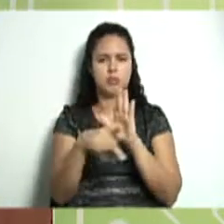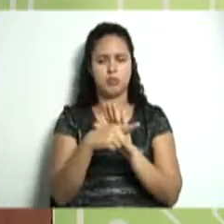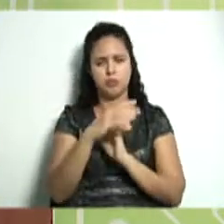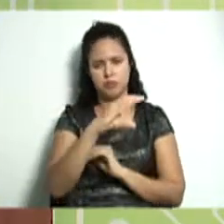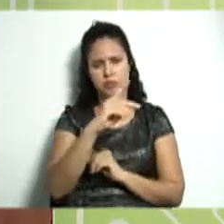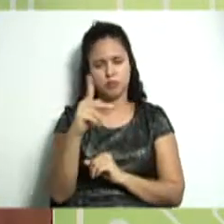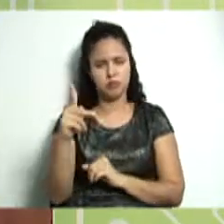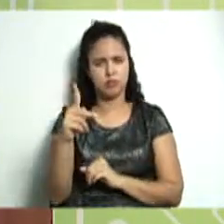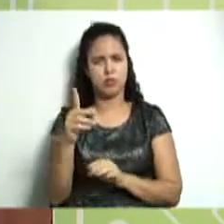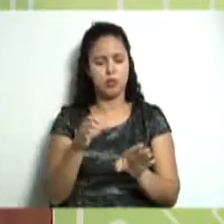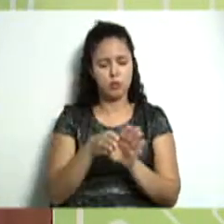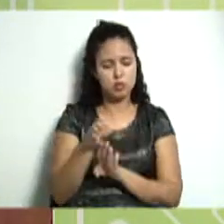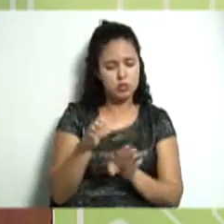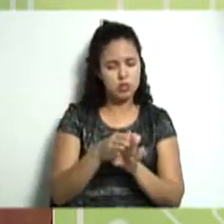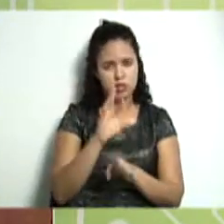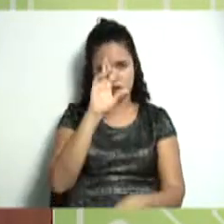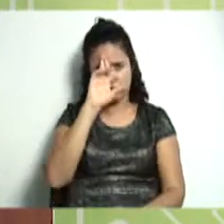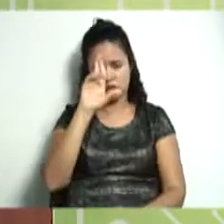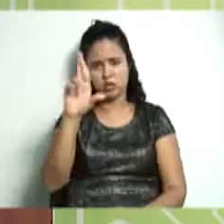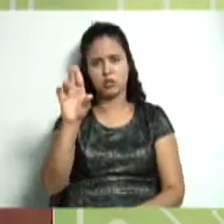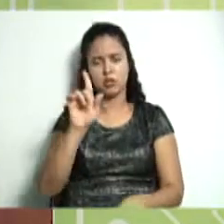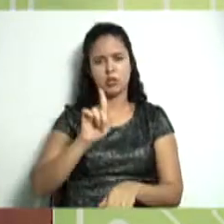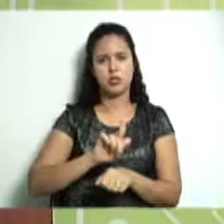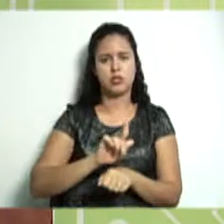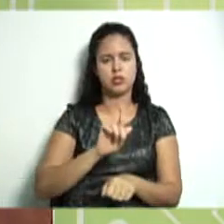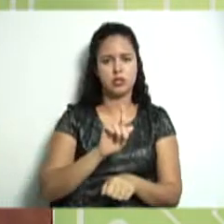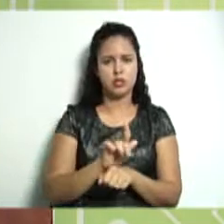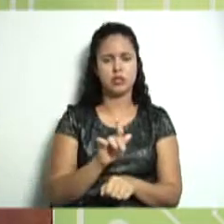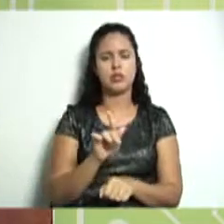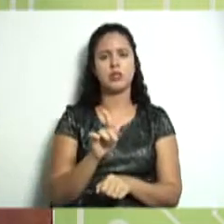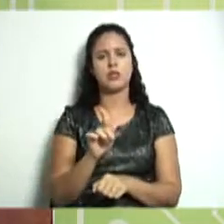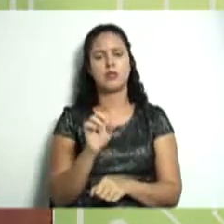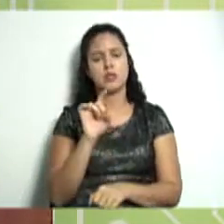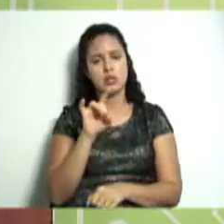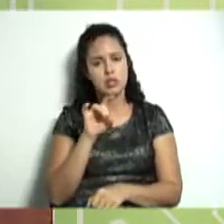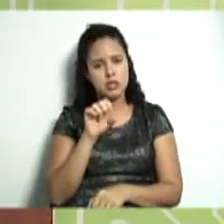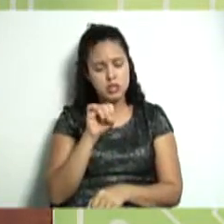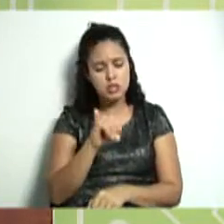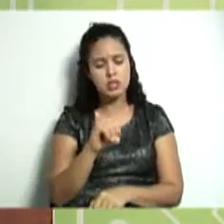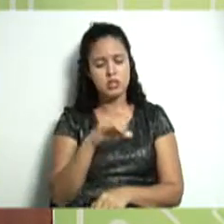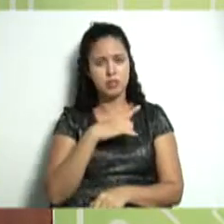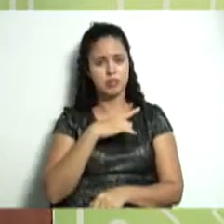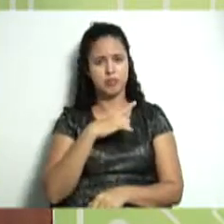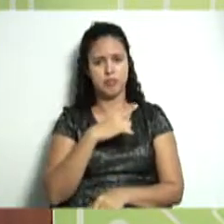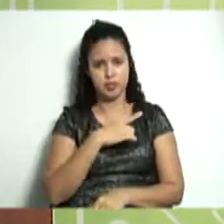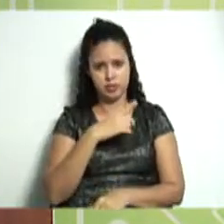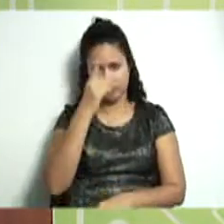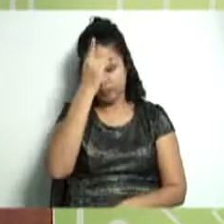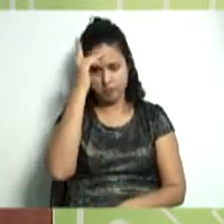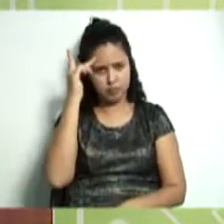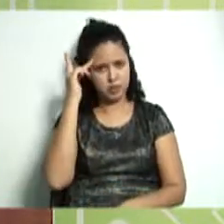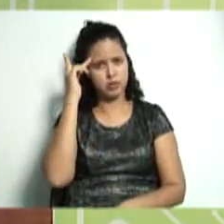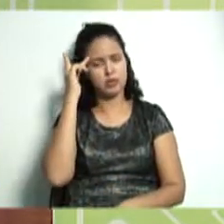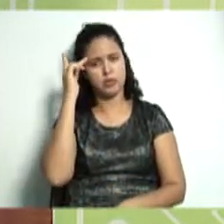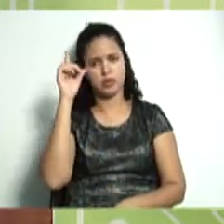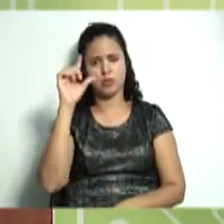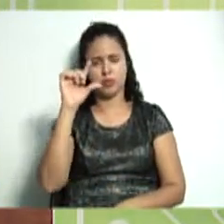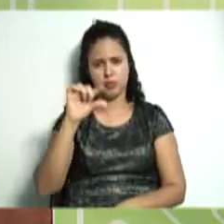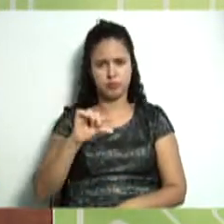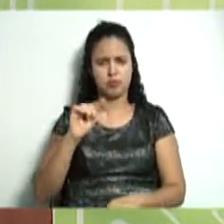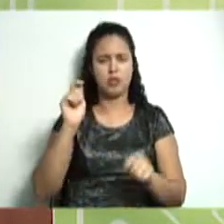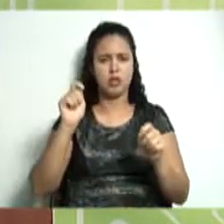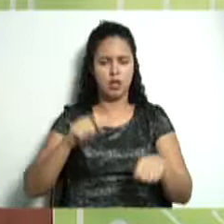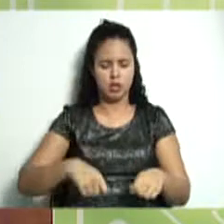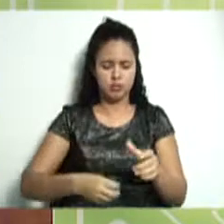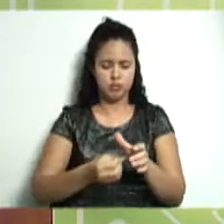conselho, a diretoria, a gestão. Se tiver pessoas suficientes, já é possível fazer o quê?